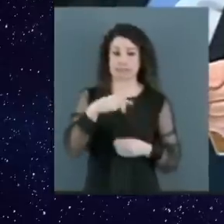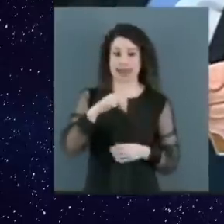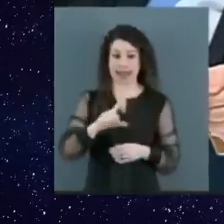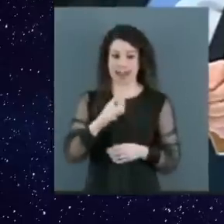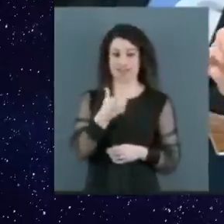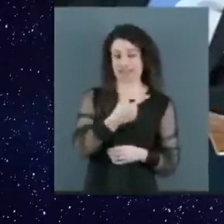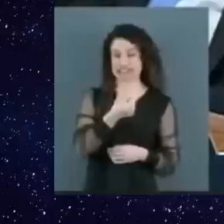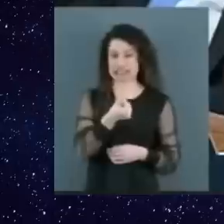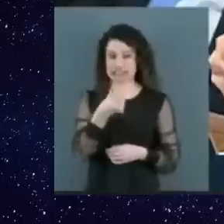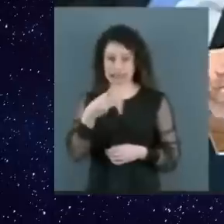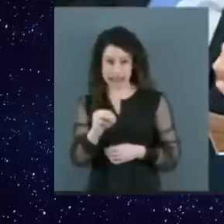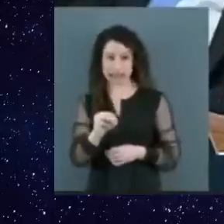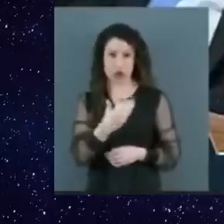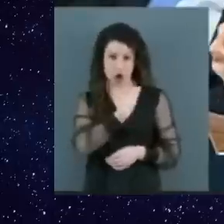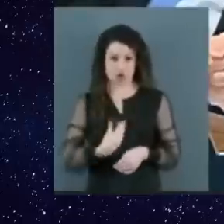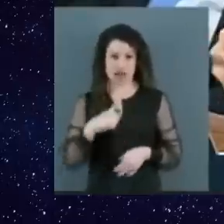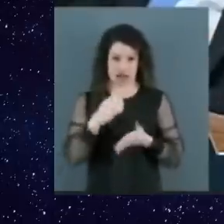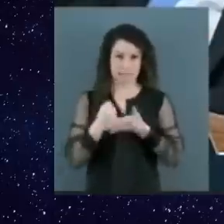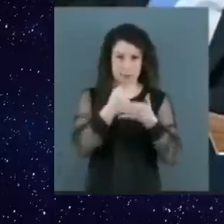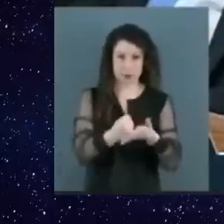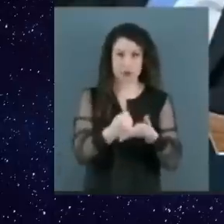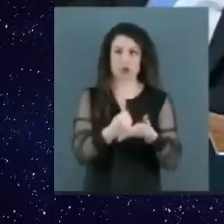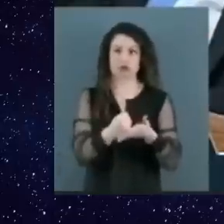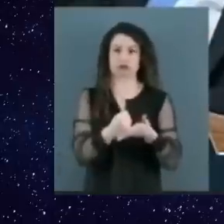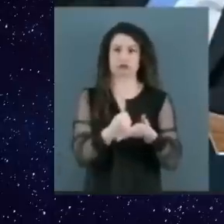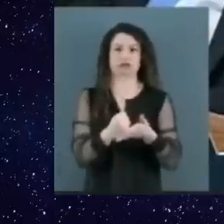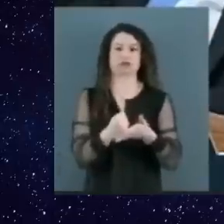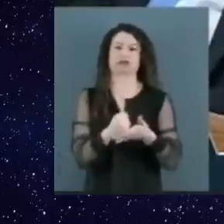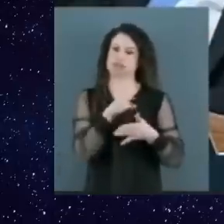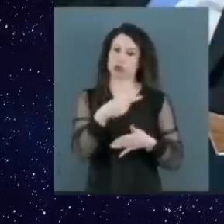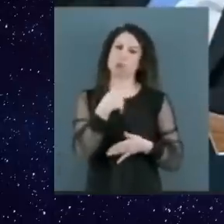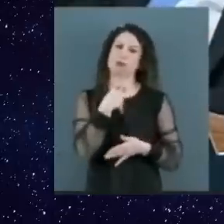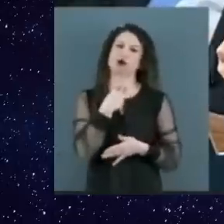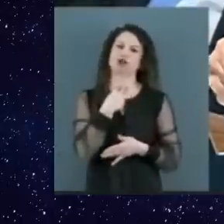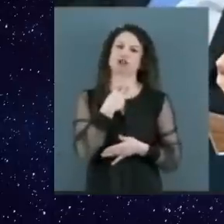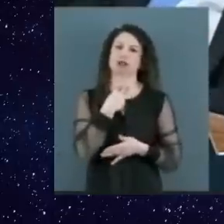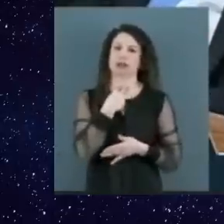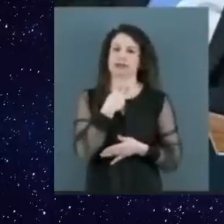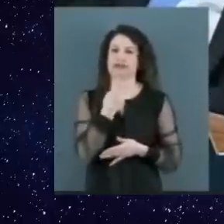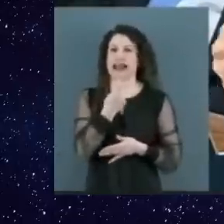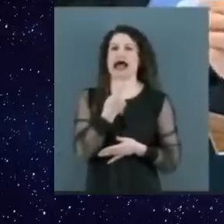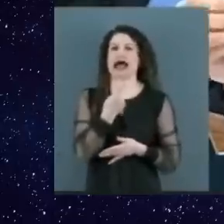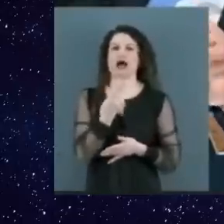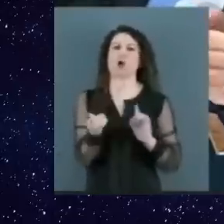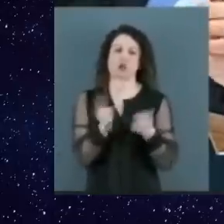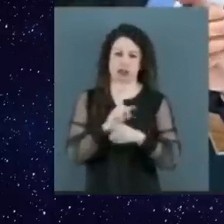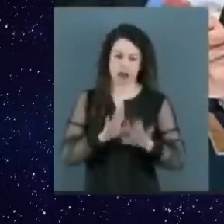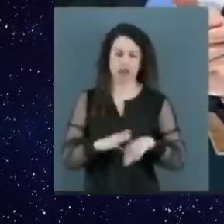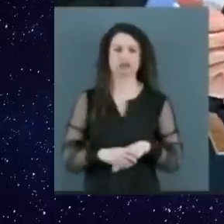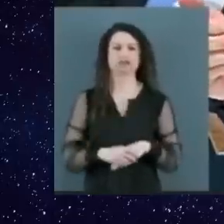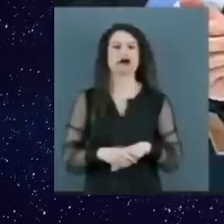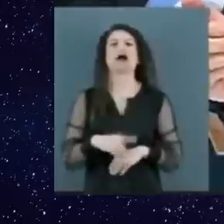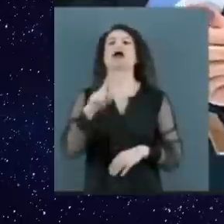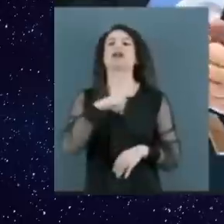2630, que o governo estava apoiando, isso é inegável, é um projeto que ganhou 40% do